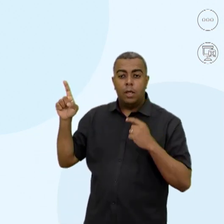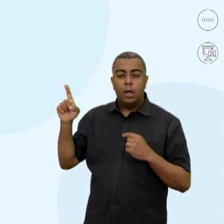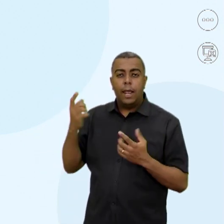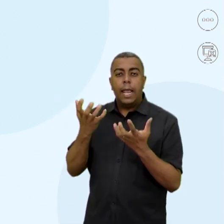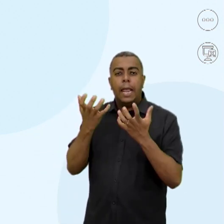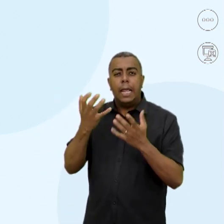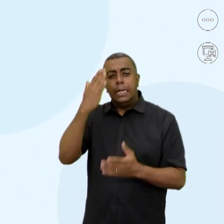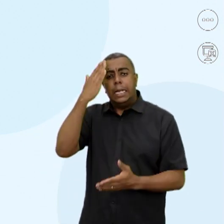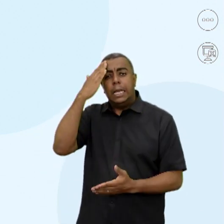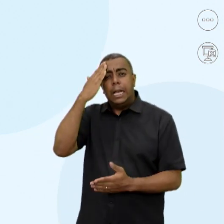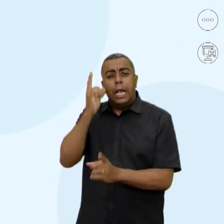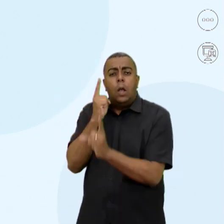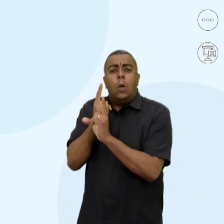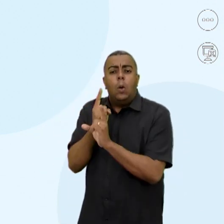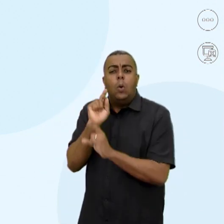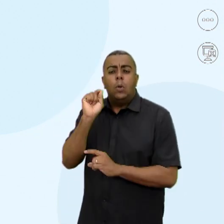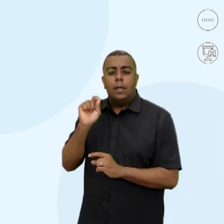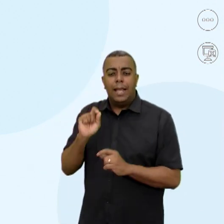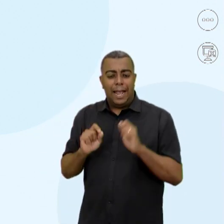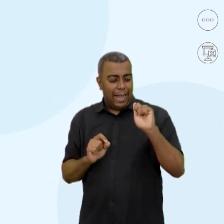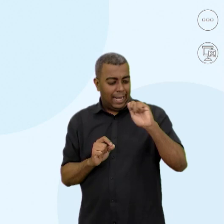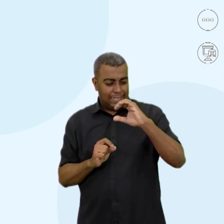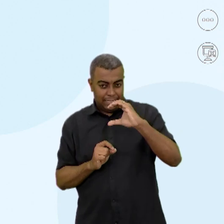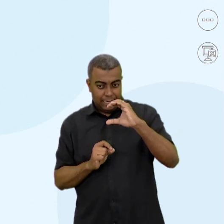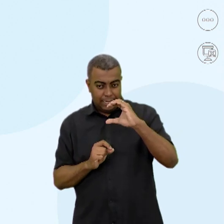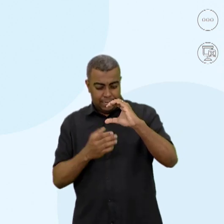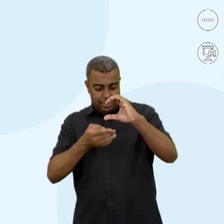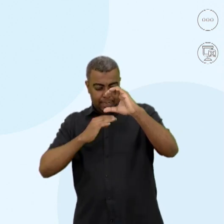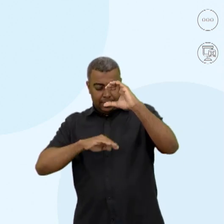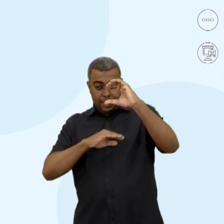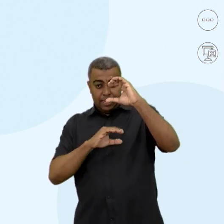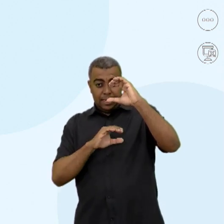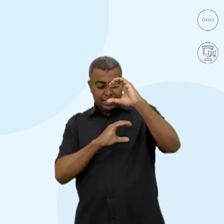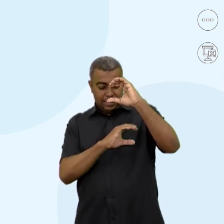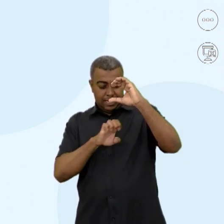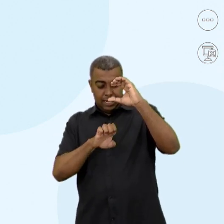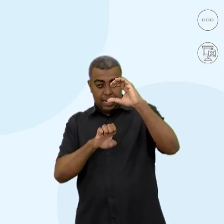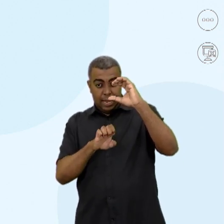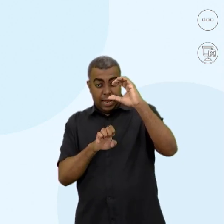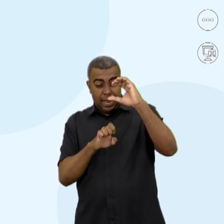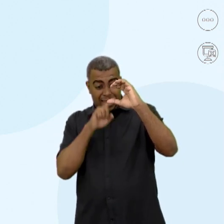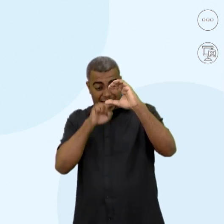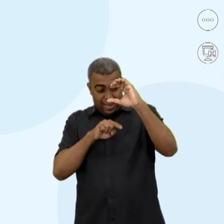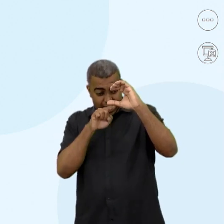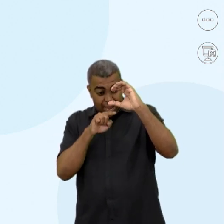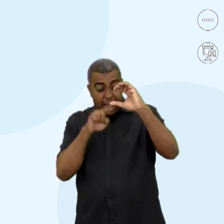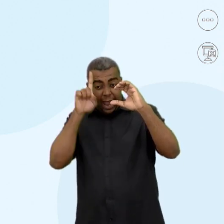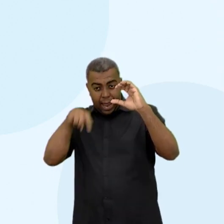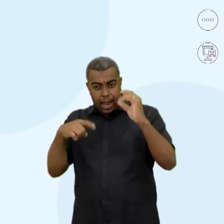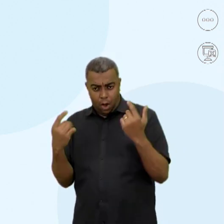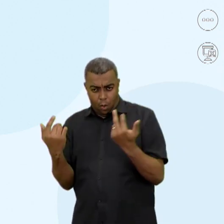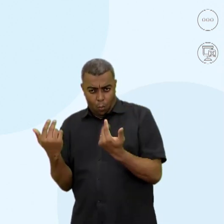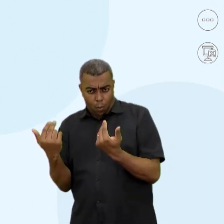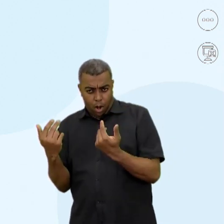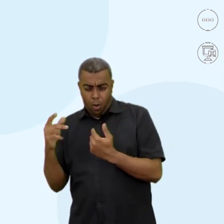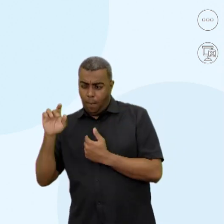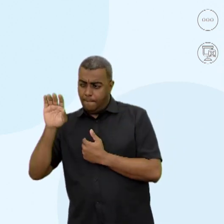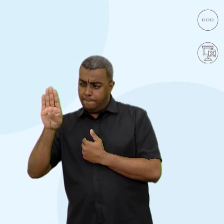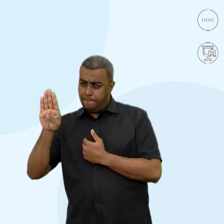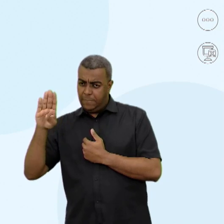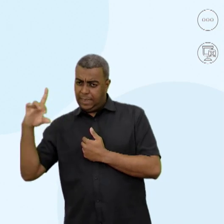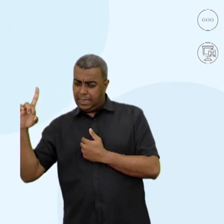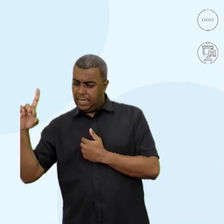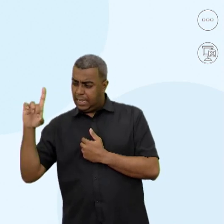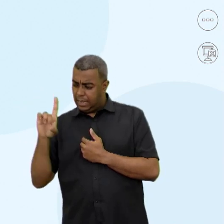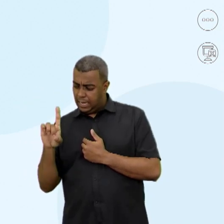querendo saber se AC sobre CE é proporcional ou é igual, né? Tem essa mesma razão,